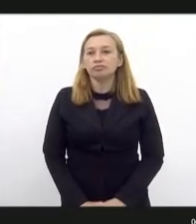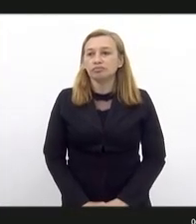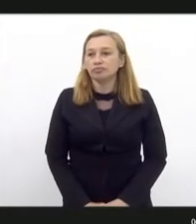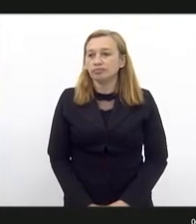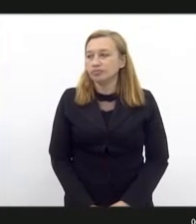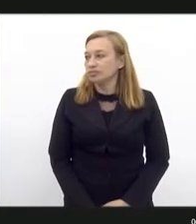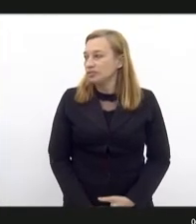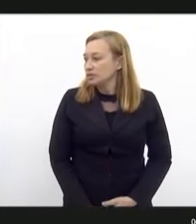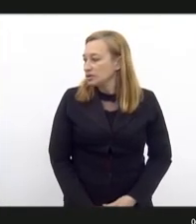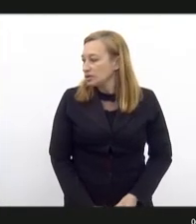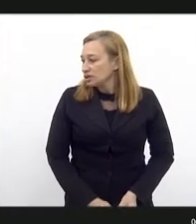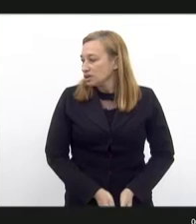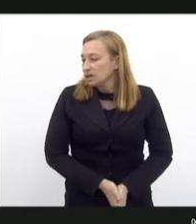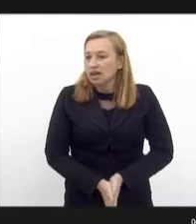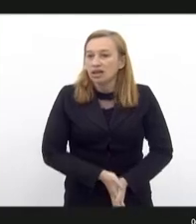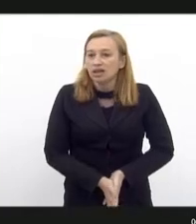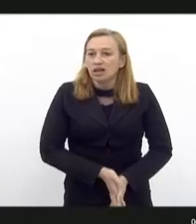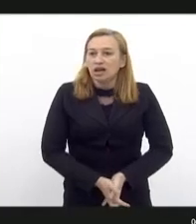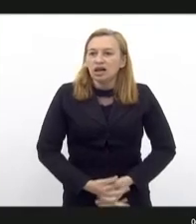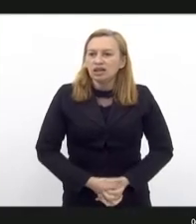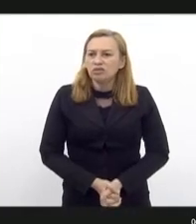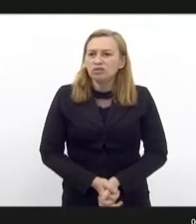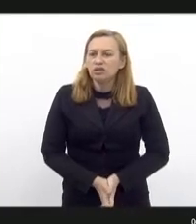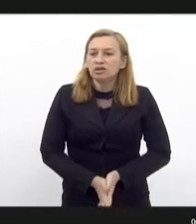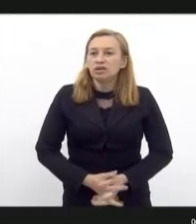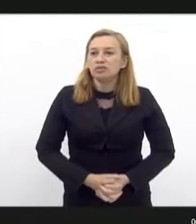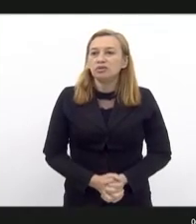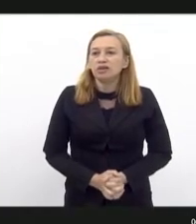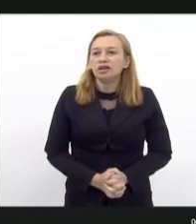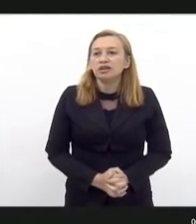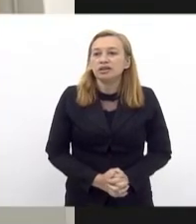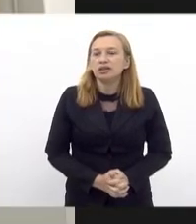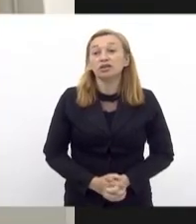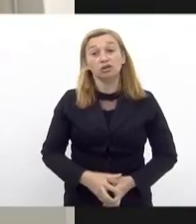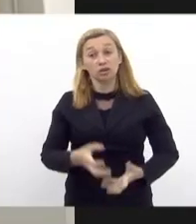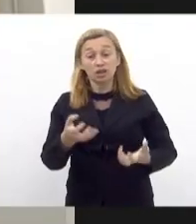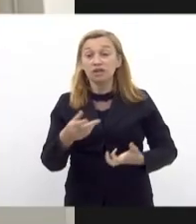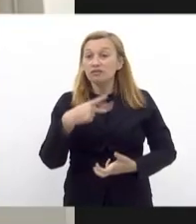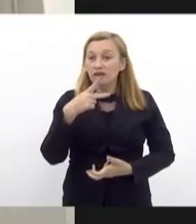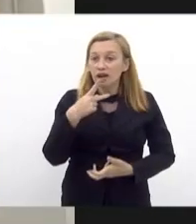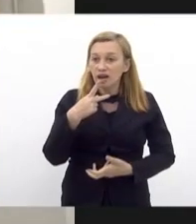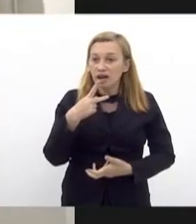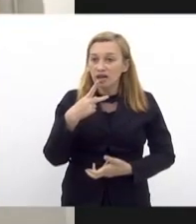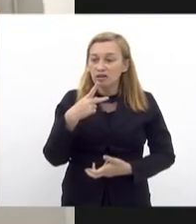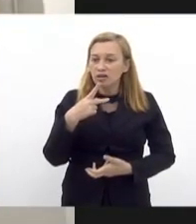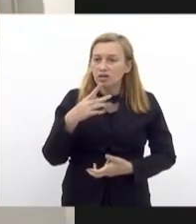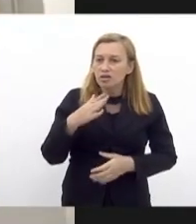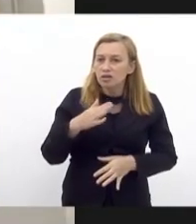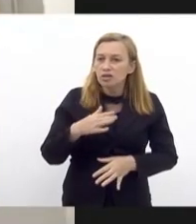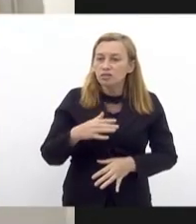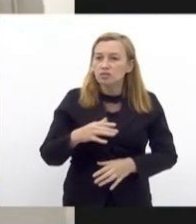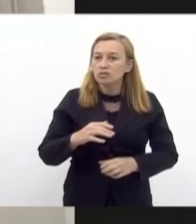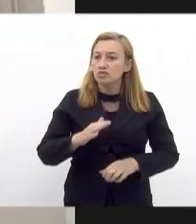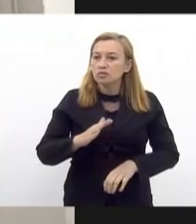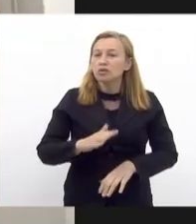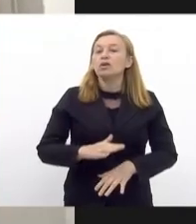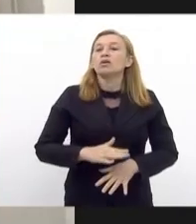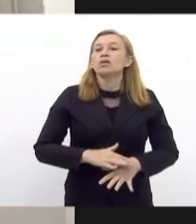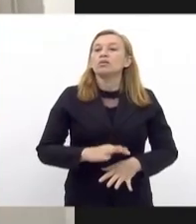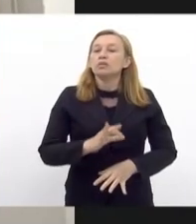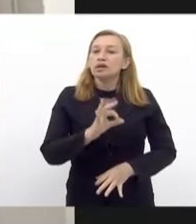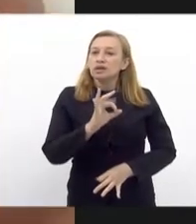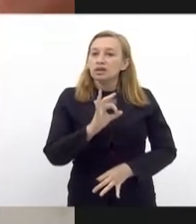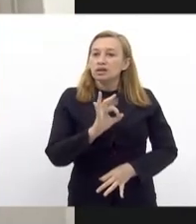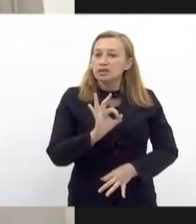Ah, pronto. Aí. Apenas eu gostaria de dizer o seguinte, que a ferramenta mais poderosa que a gente tem à nossa